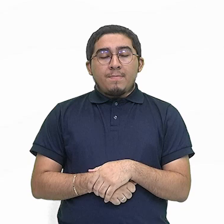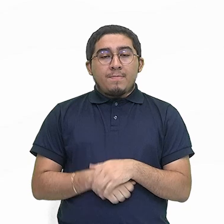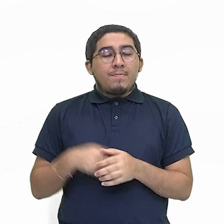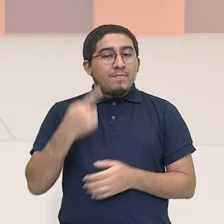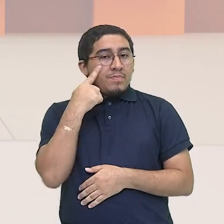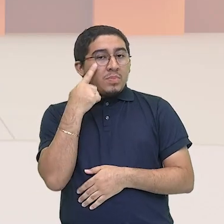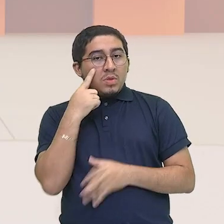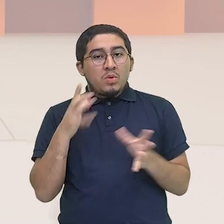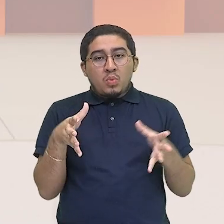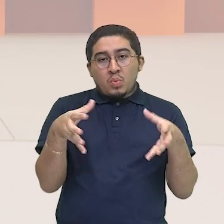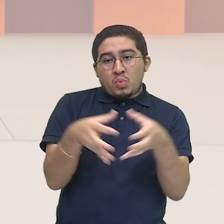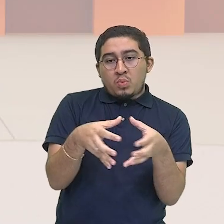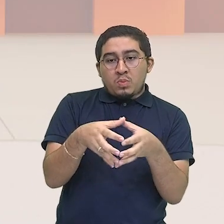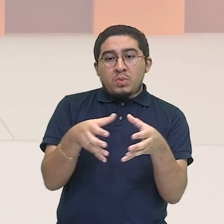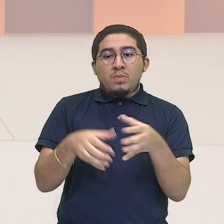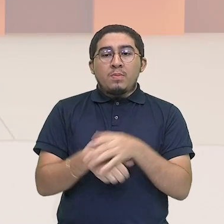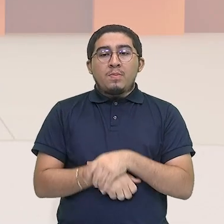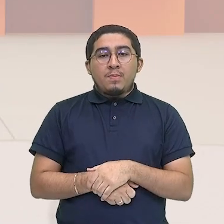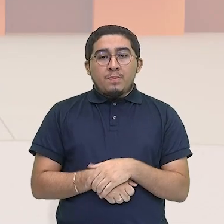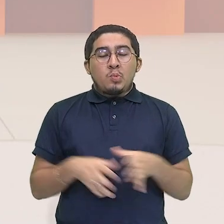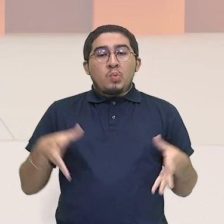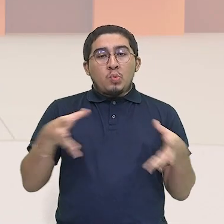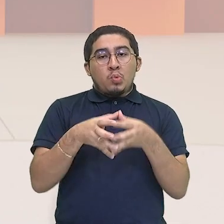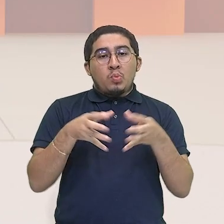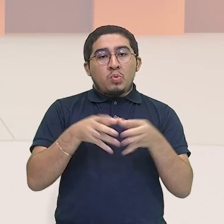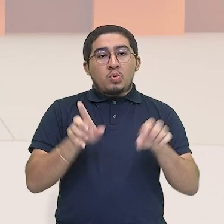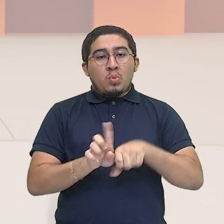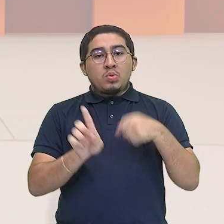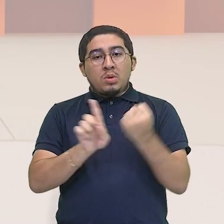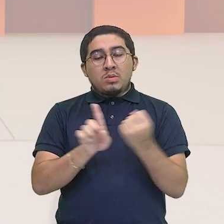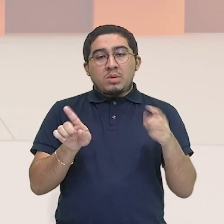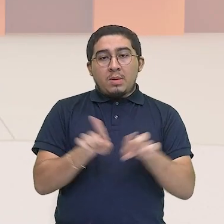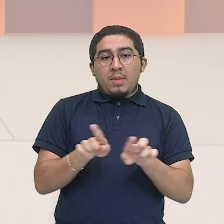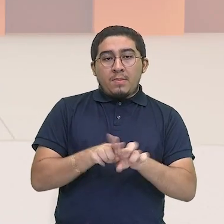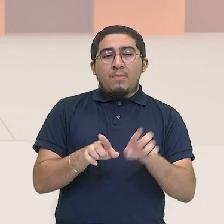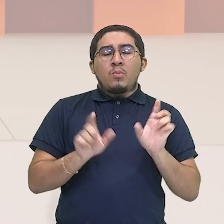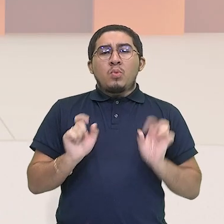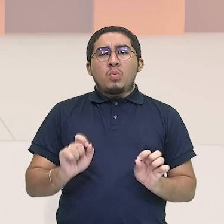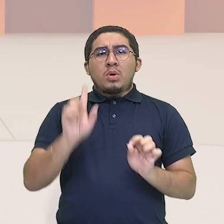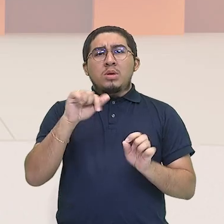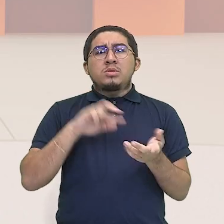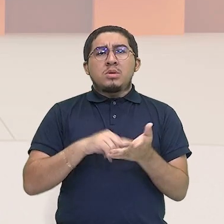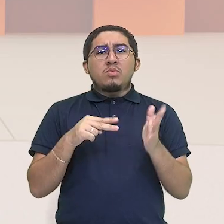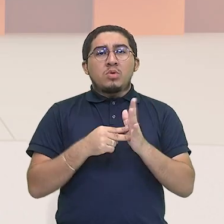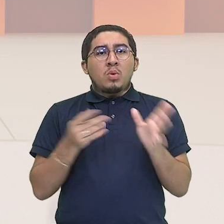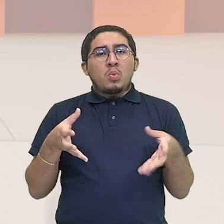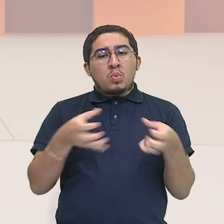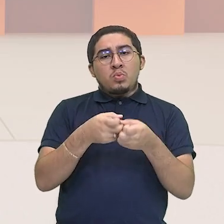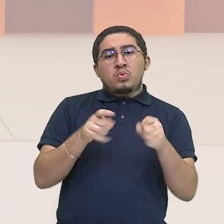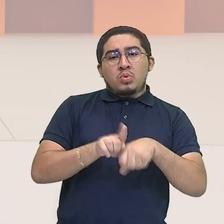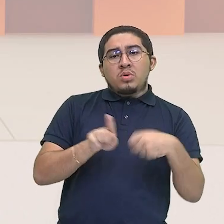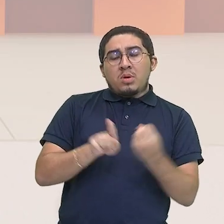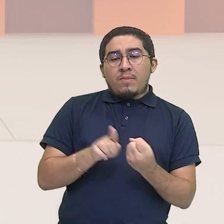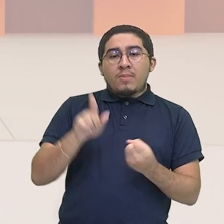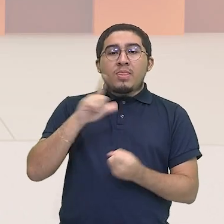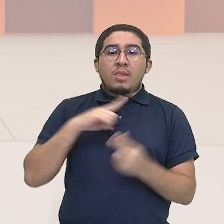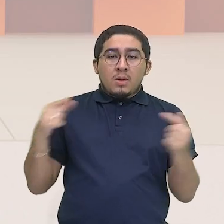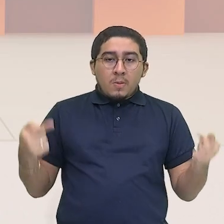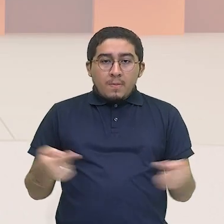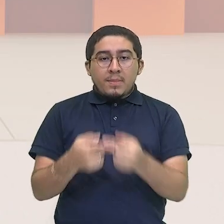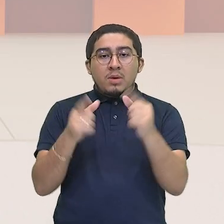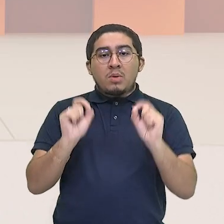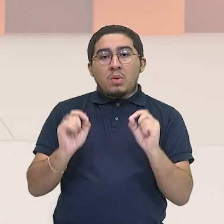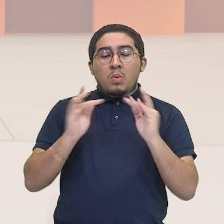os grupos. Grupo social. O que são o grupo social? São definidos pela interação